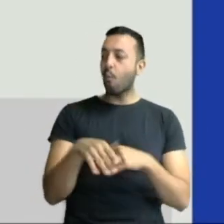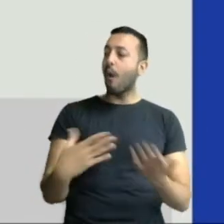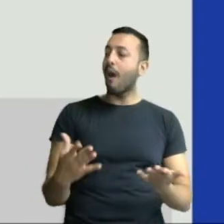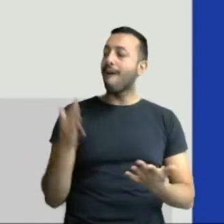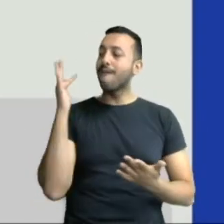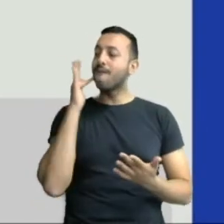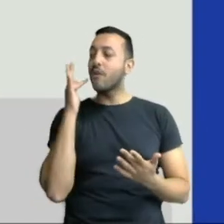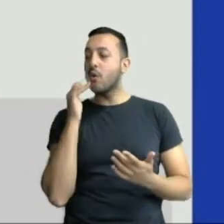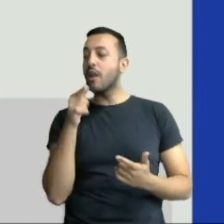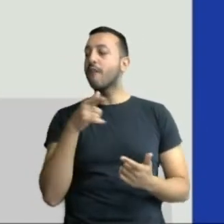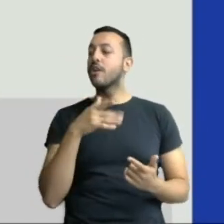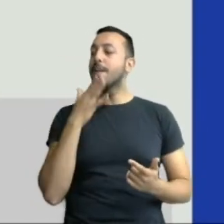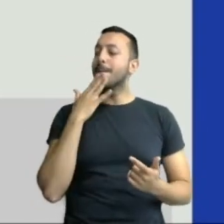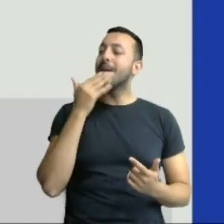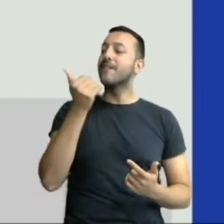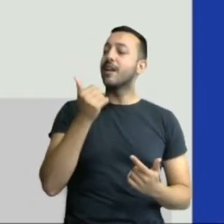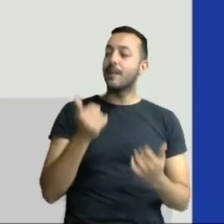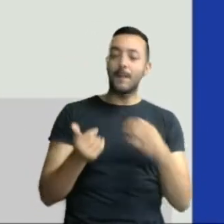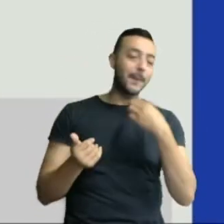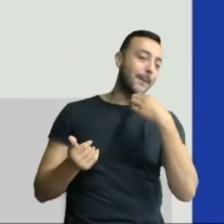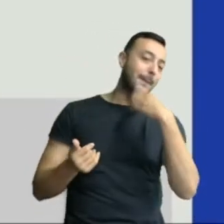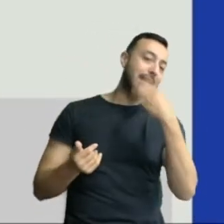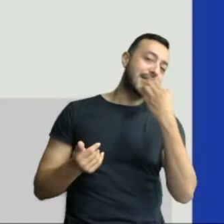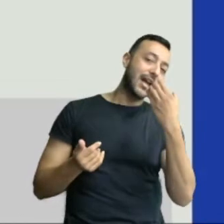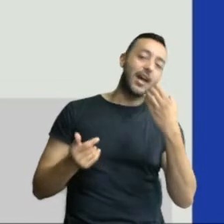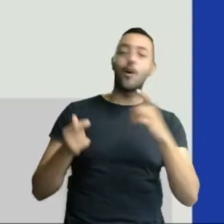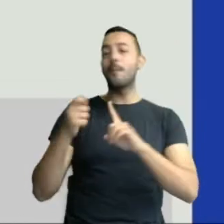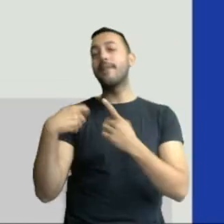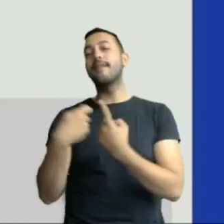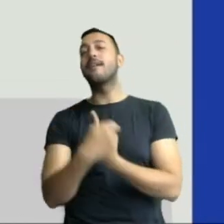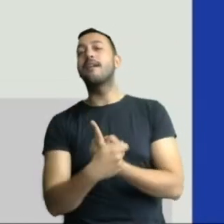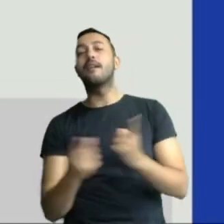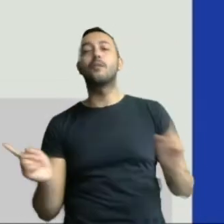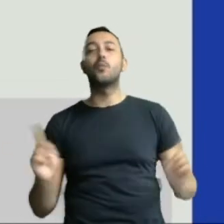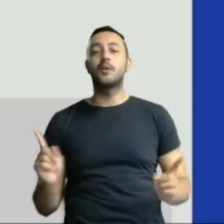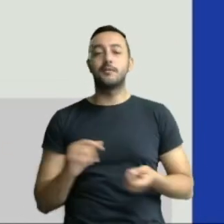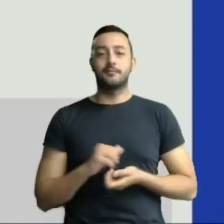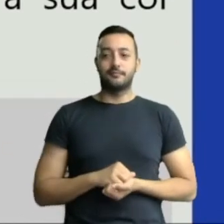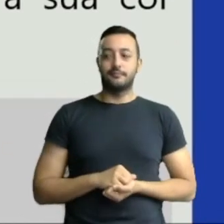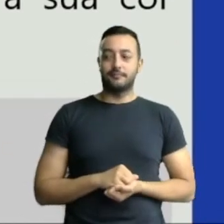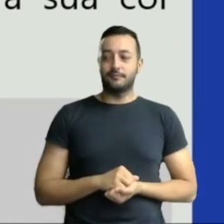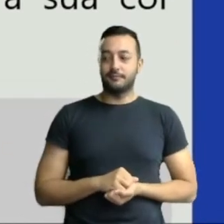Apple or banana? Qual fruta você prefere? Maçã ou banana?